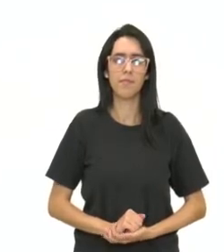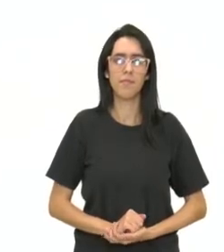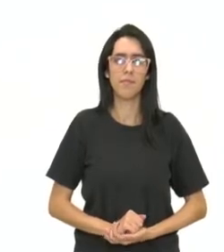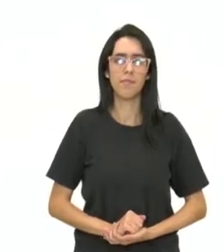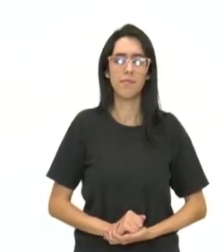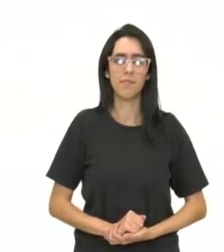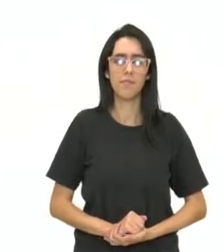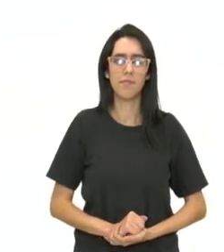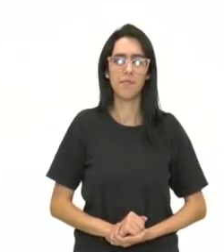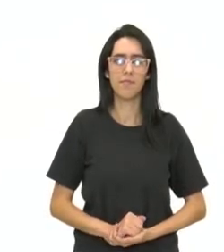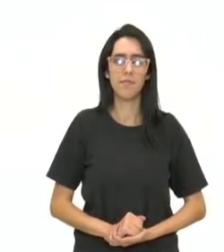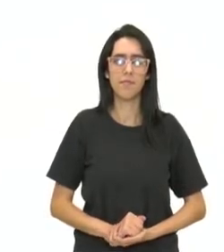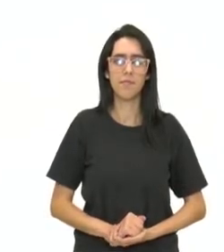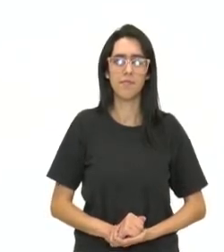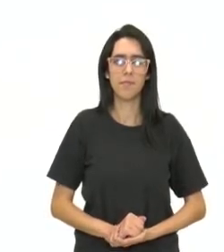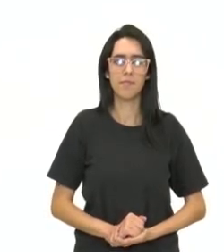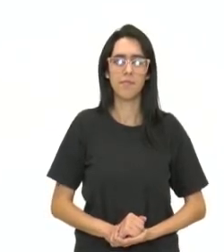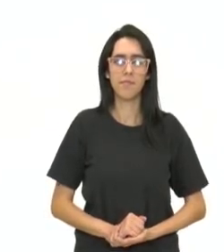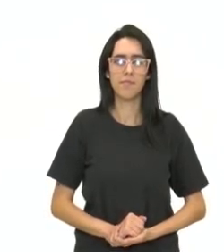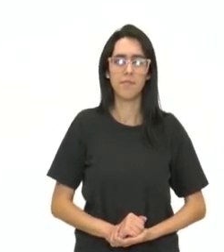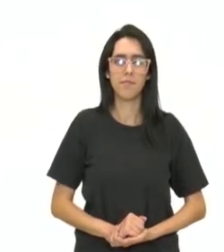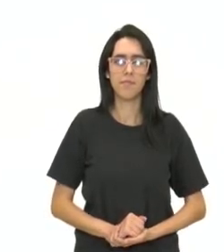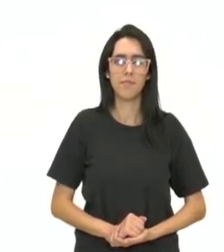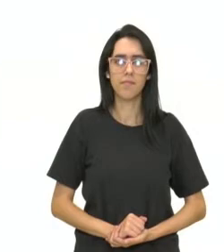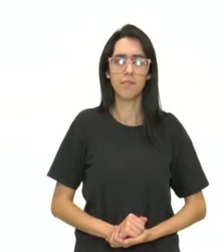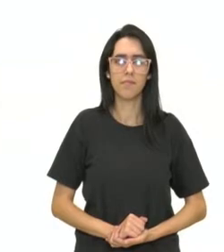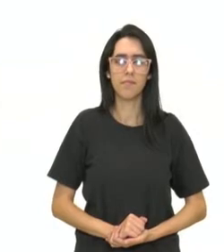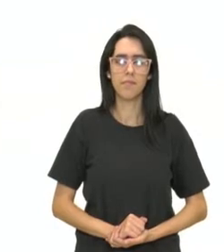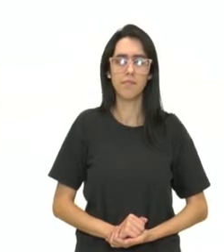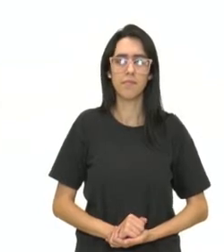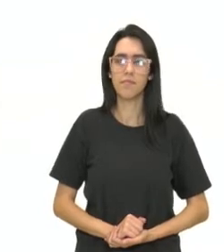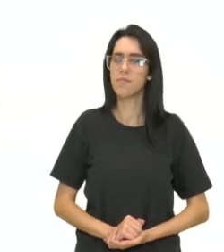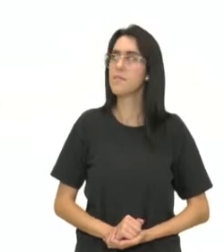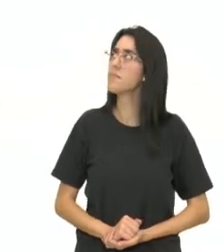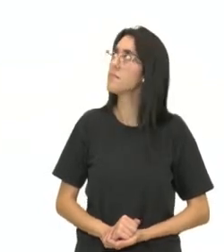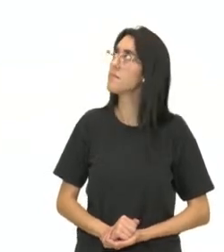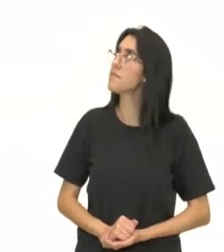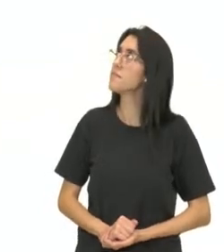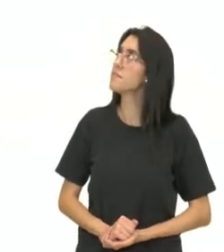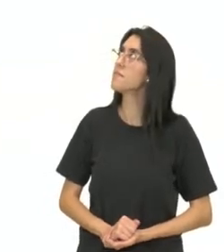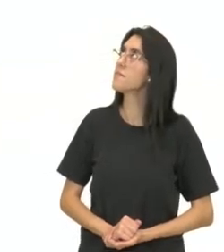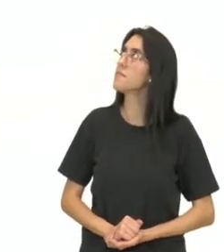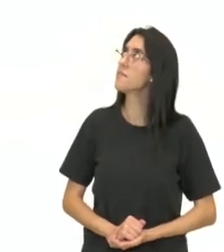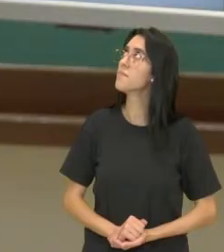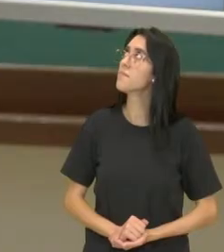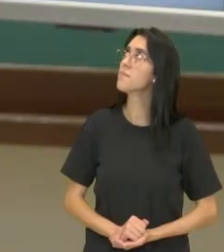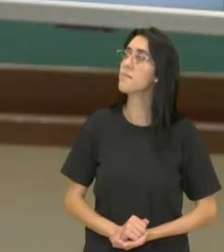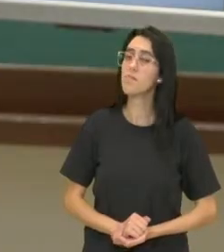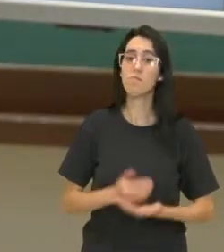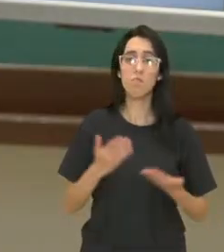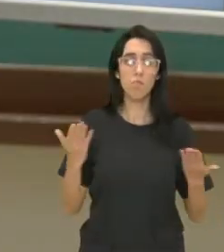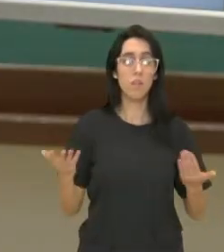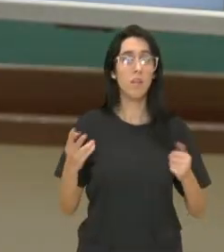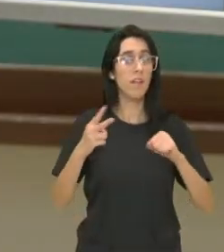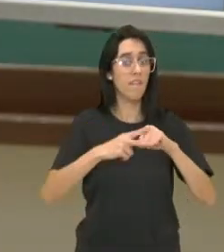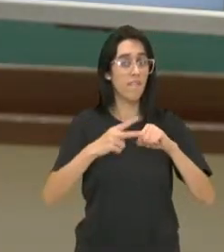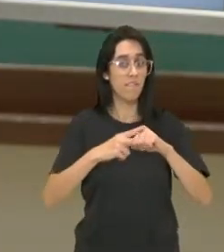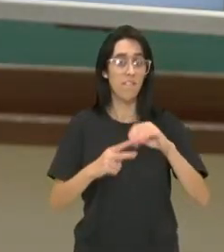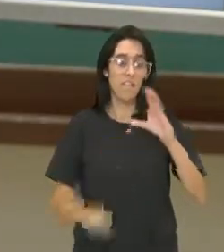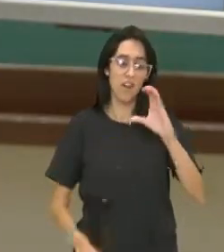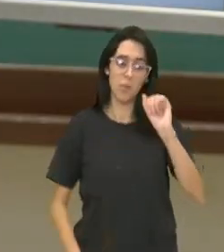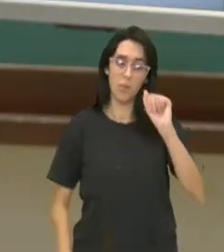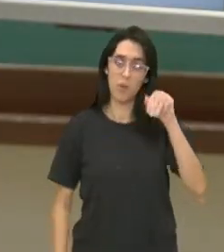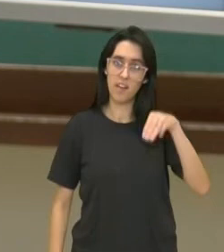alergia estado de ânimo e etc e que afeta temporariamente ou permanente tá então os verbos e câmbio na língua